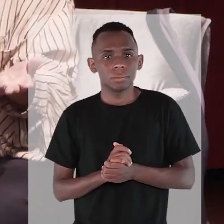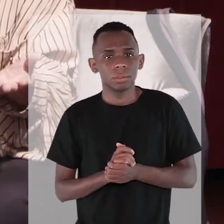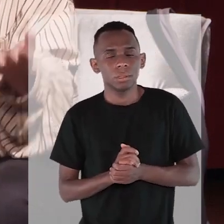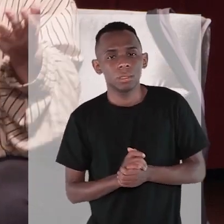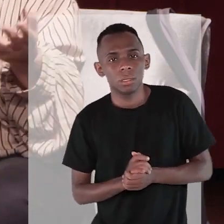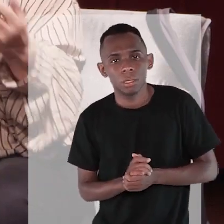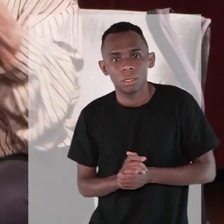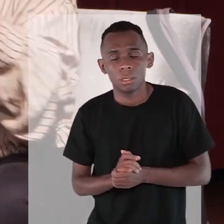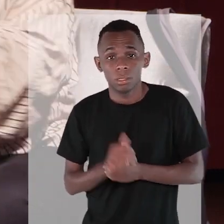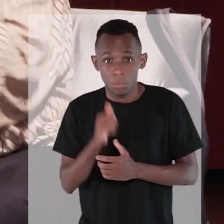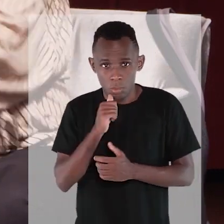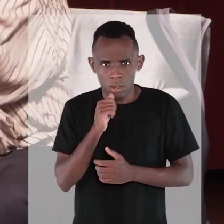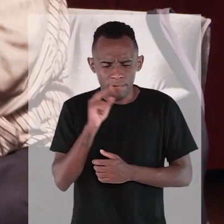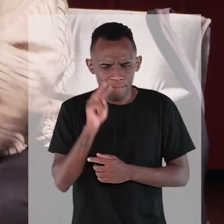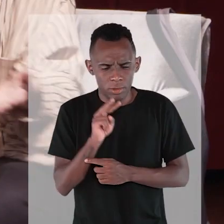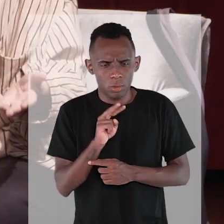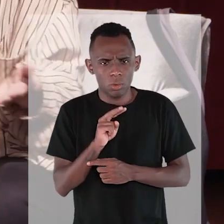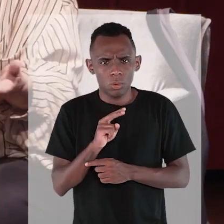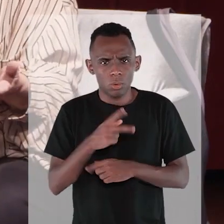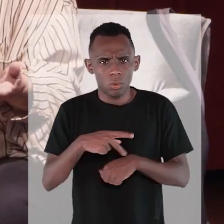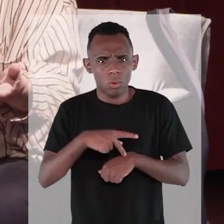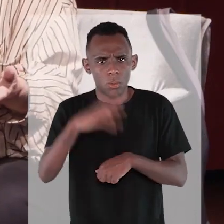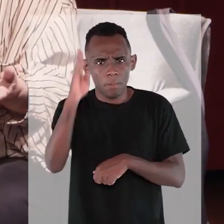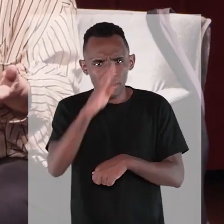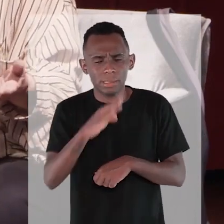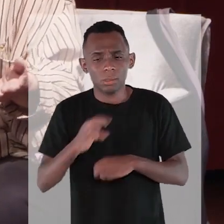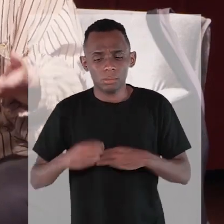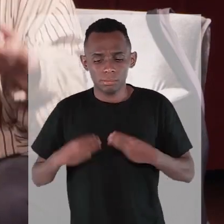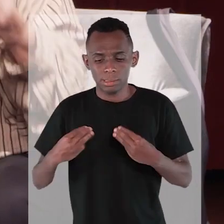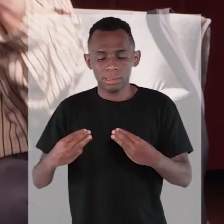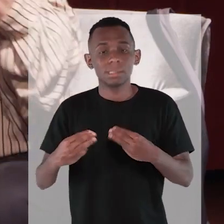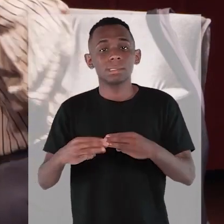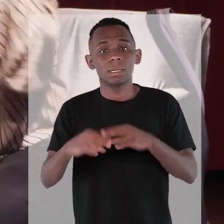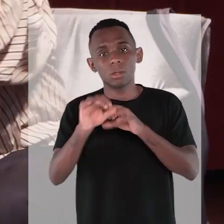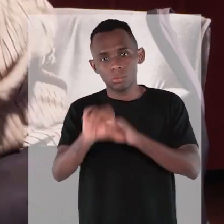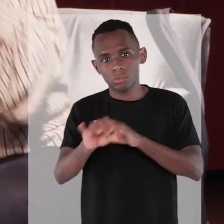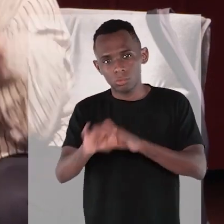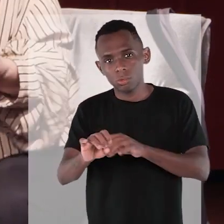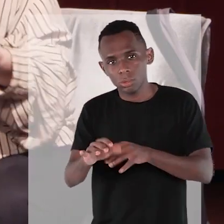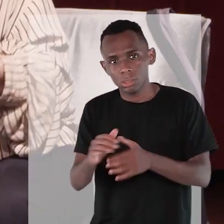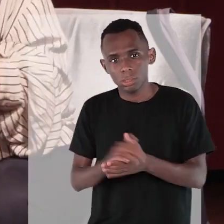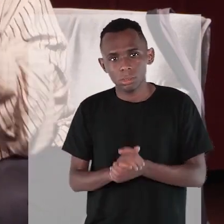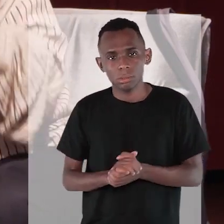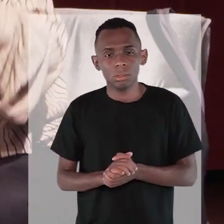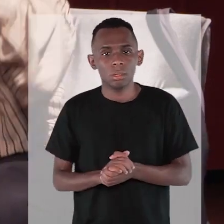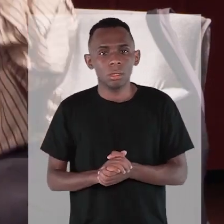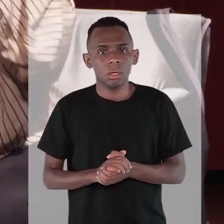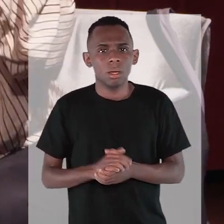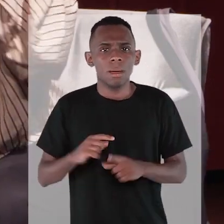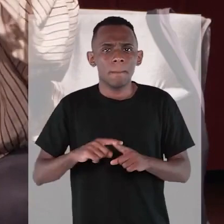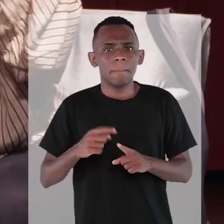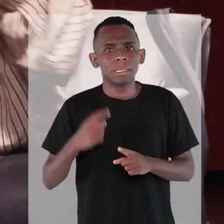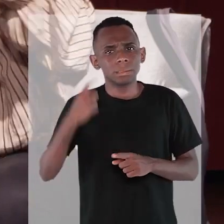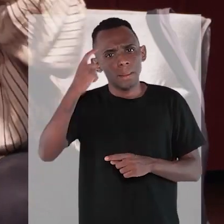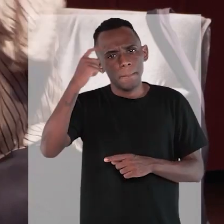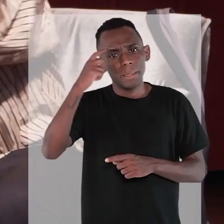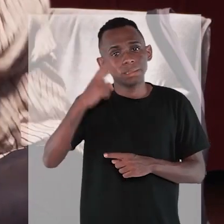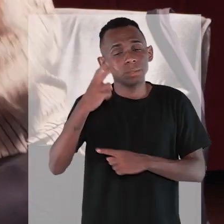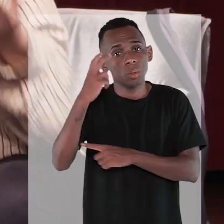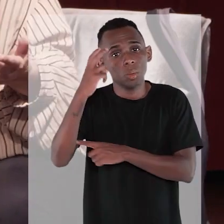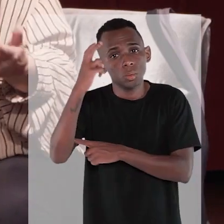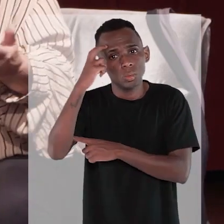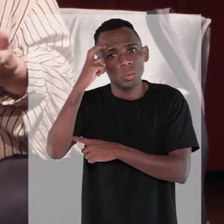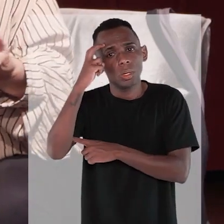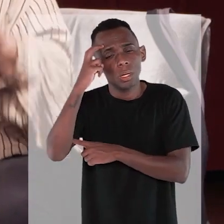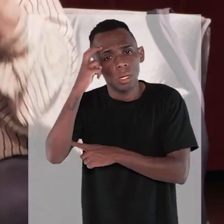o Brasil, né? Porque basta pegar o Ministério da Educação, né? Mas pensa a cultura, pensa como, inclusive, se